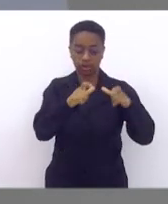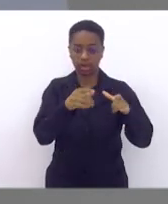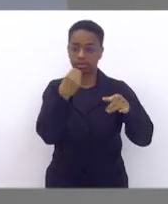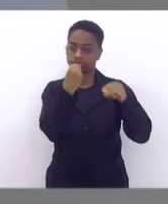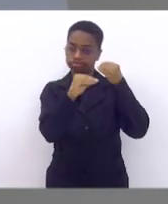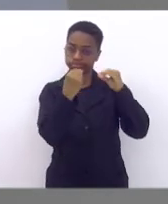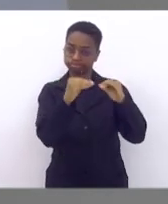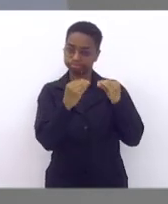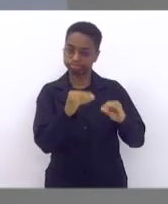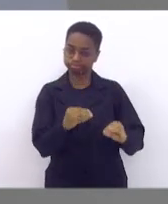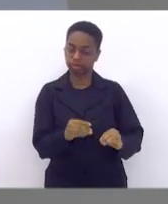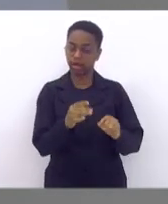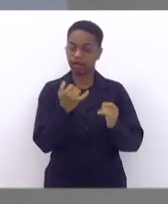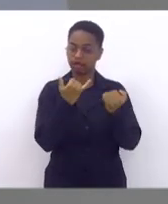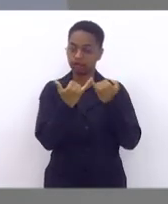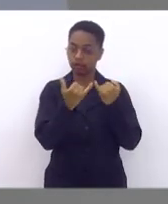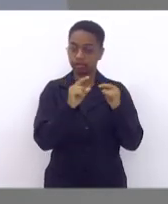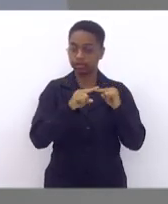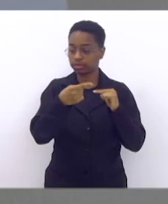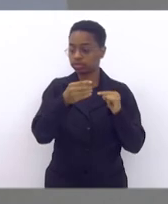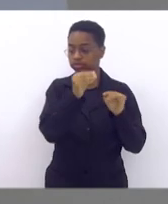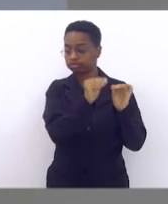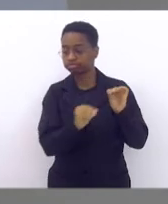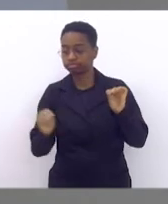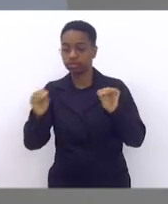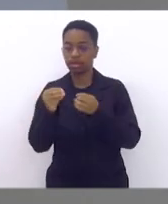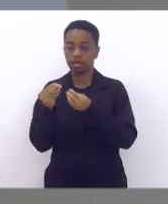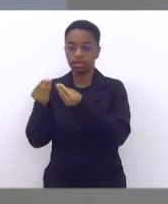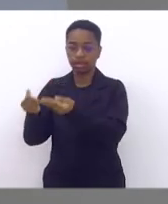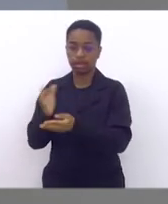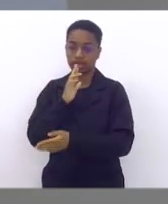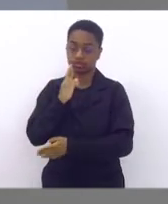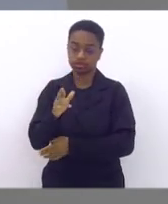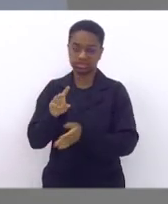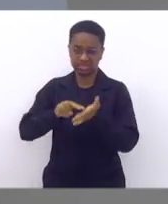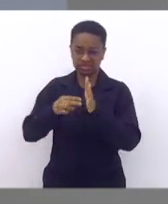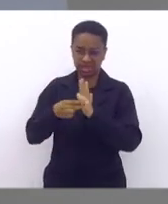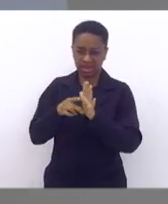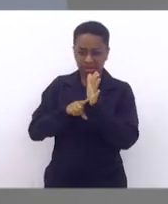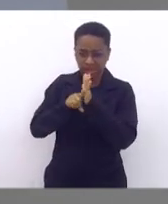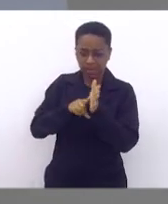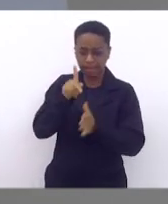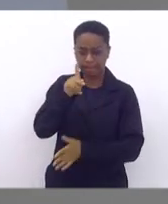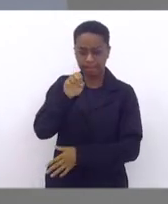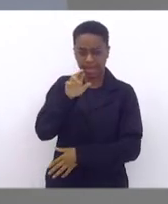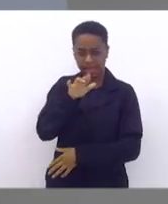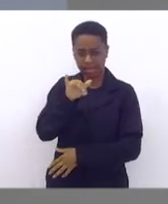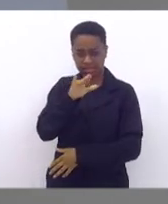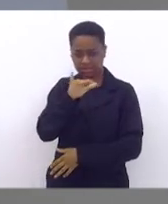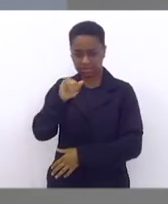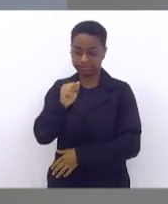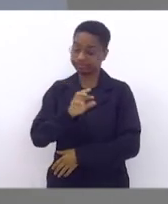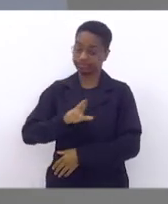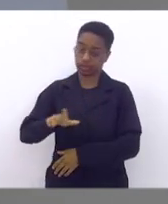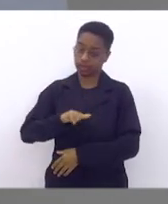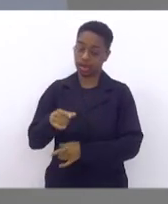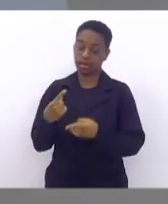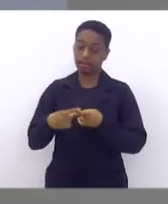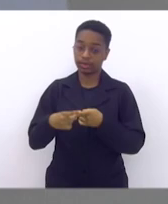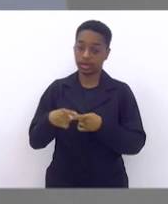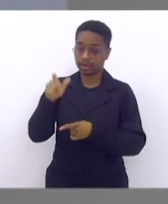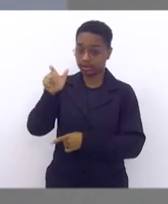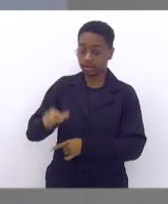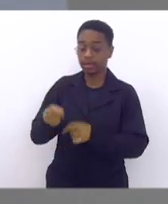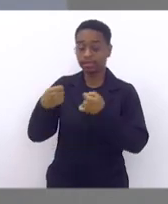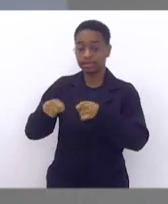os dados e, do outro lado, sai uma resposta. Isso não é perícia. Por quê? Porque a perícia, o perito tem que